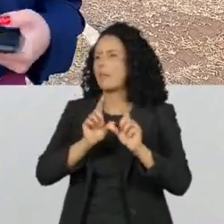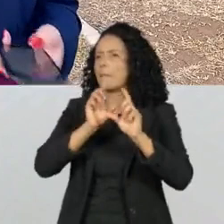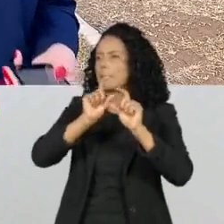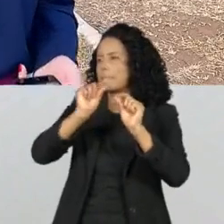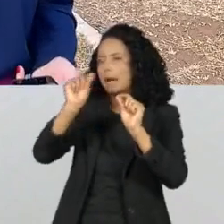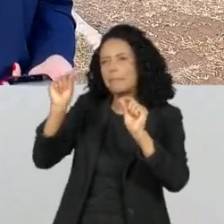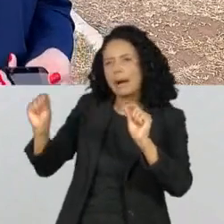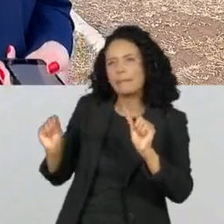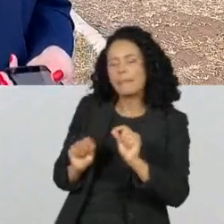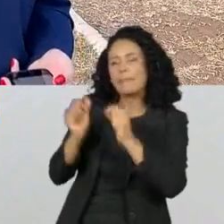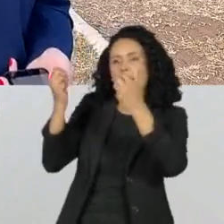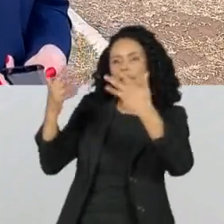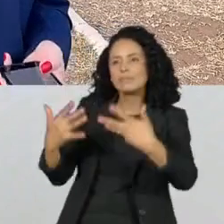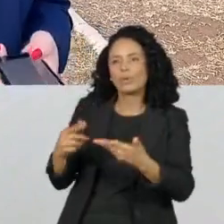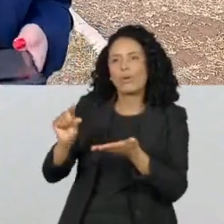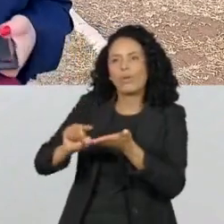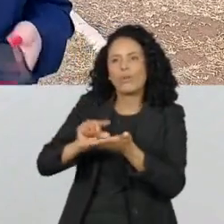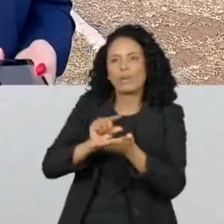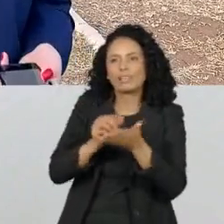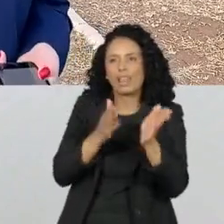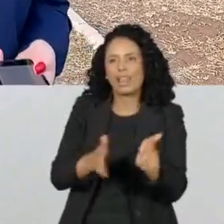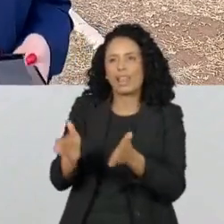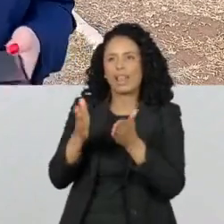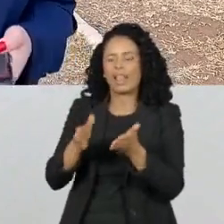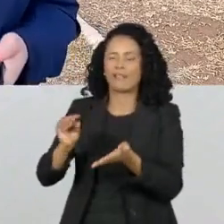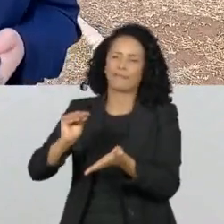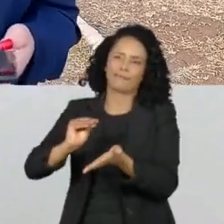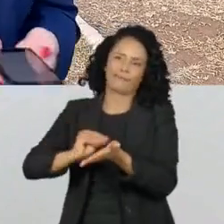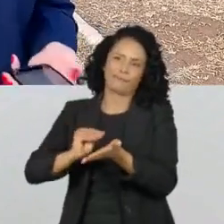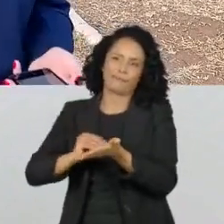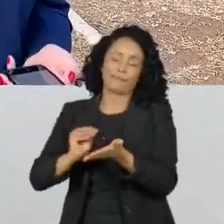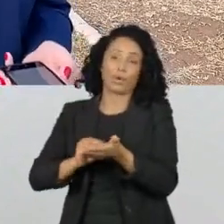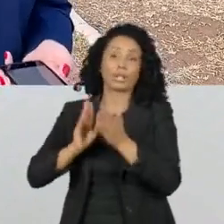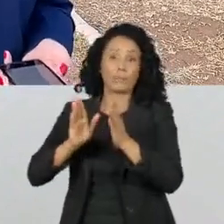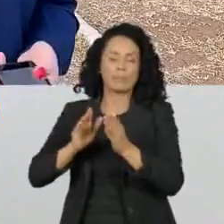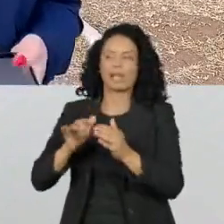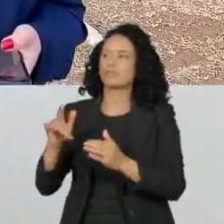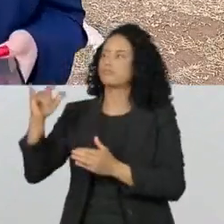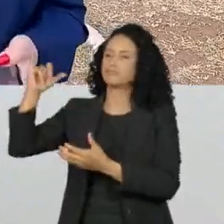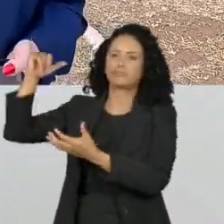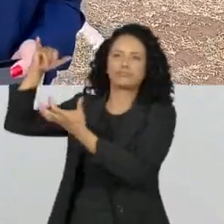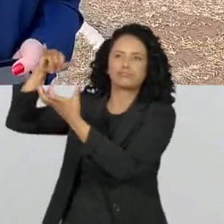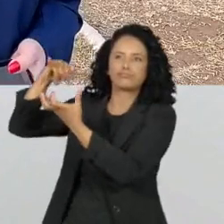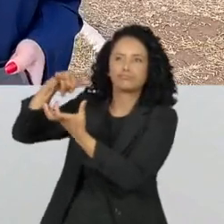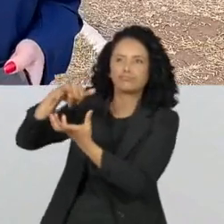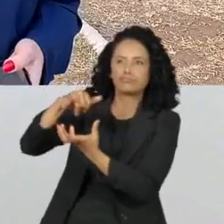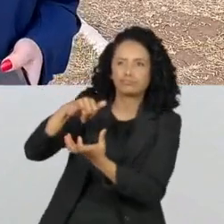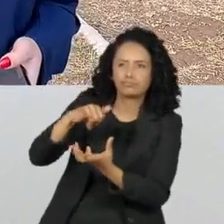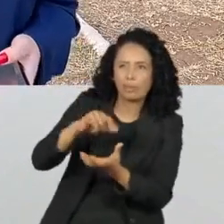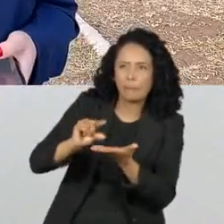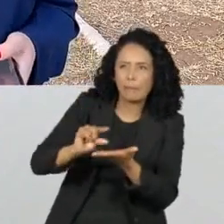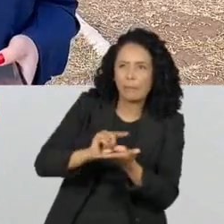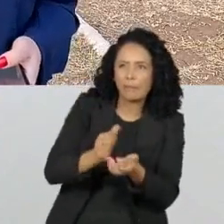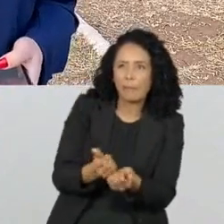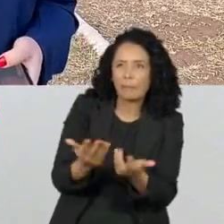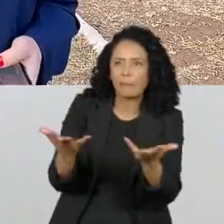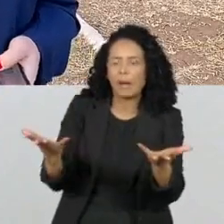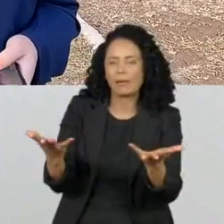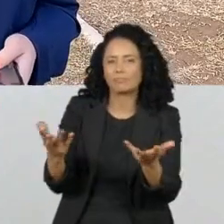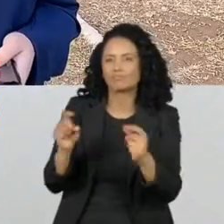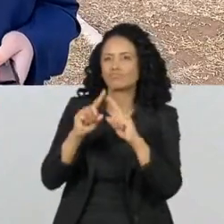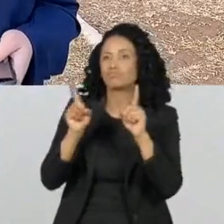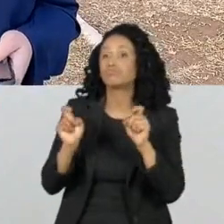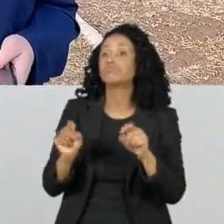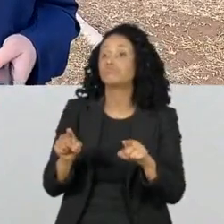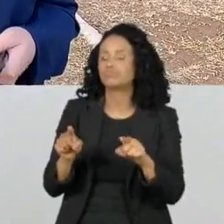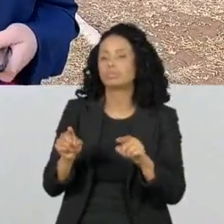a chegada de novas remessas, de novas doses, ainda é uma incógnita. Nesta segunda-feira, o ministro da Saúde,